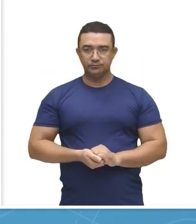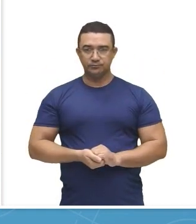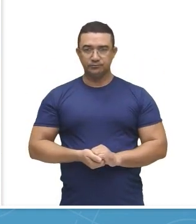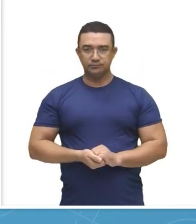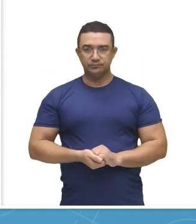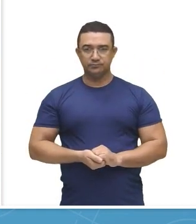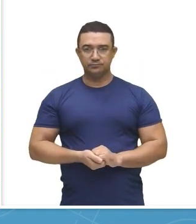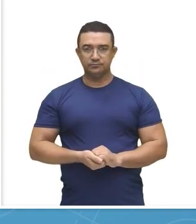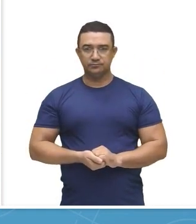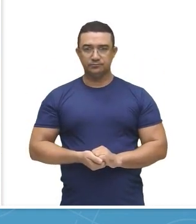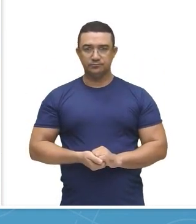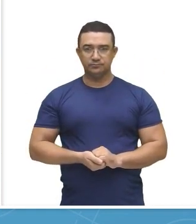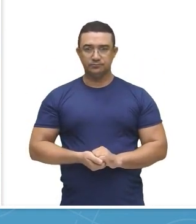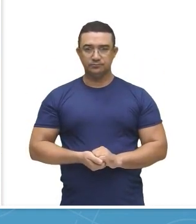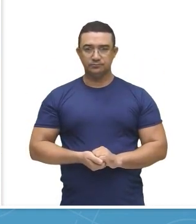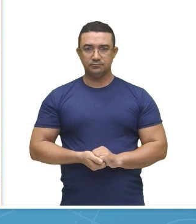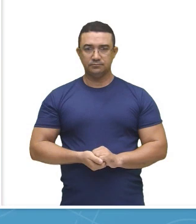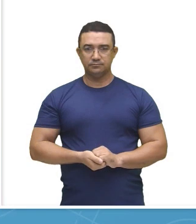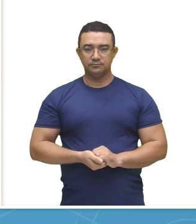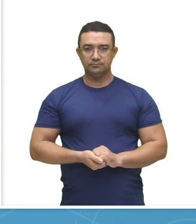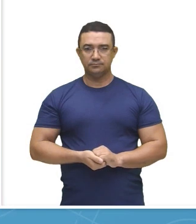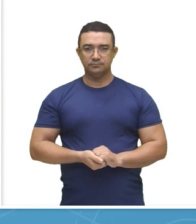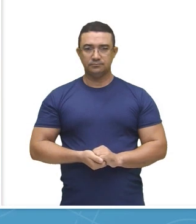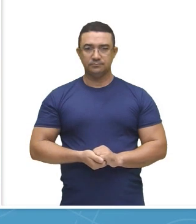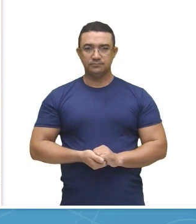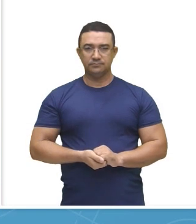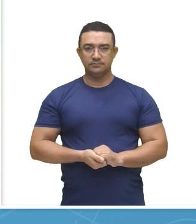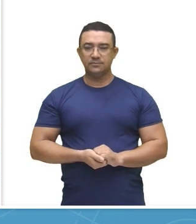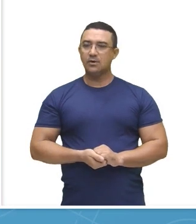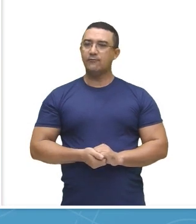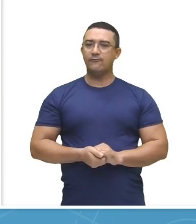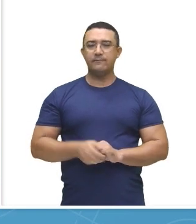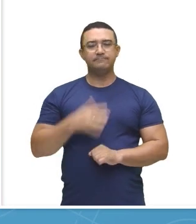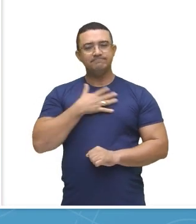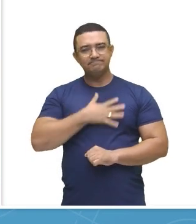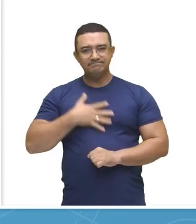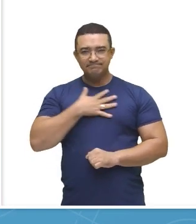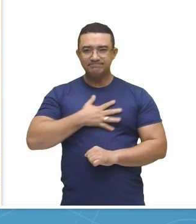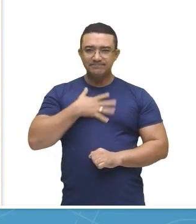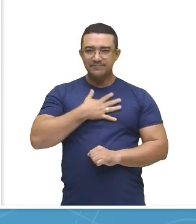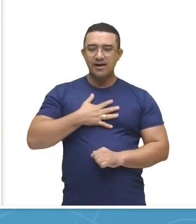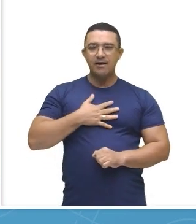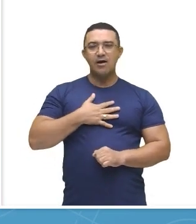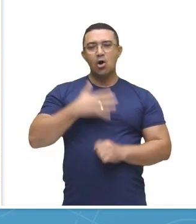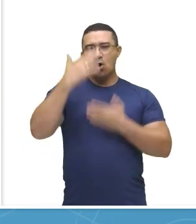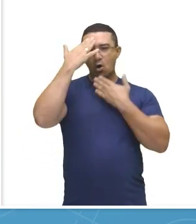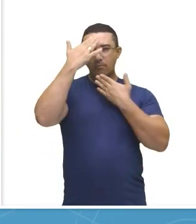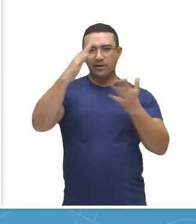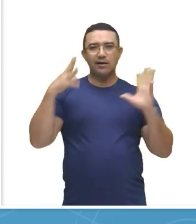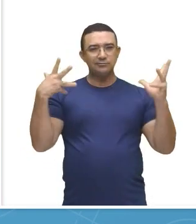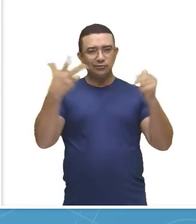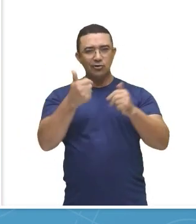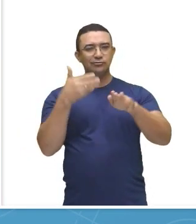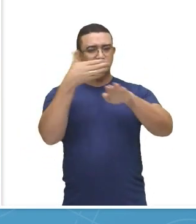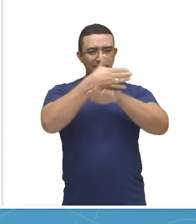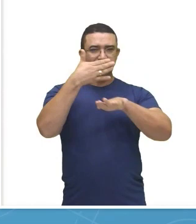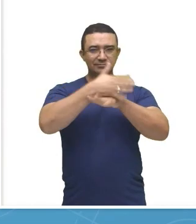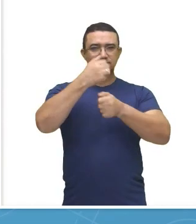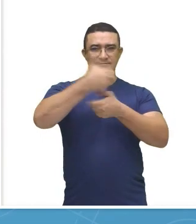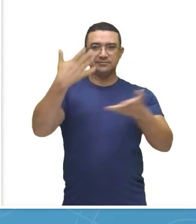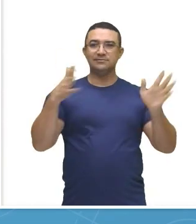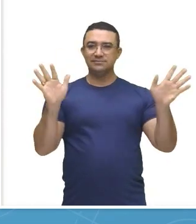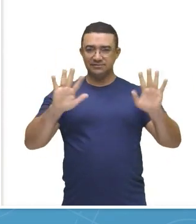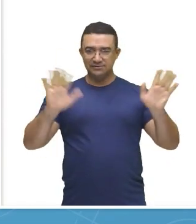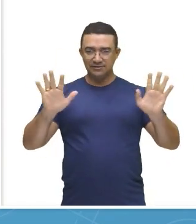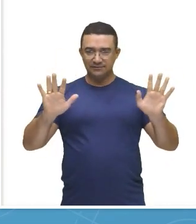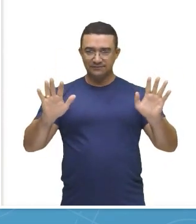gente, ok? Então, pessoal, foi um prazer. Thank you for your participation e a gente se vê. See